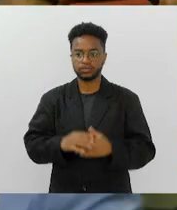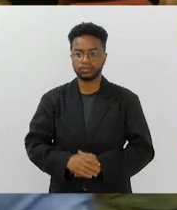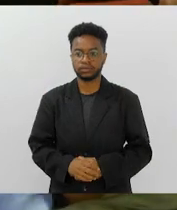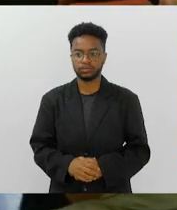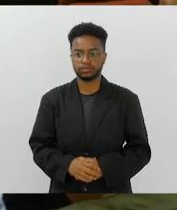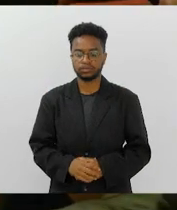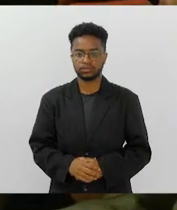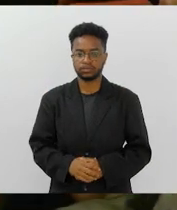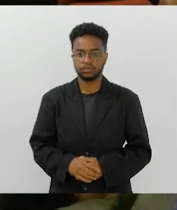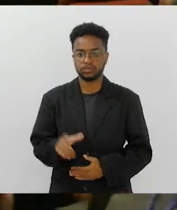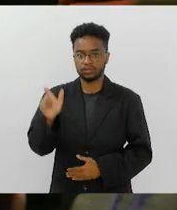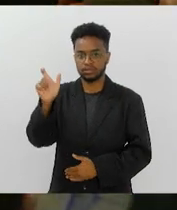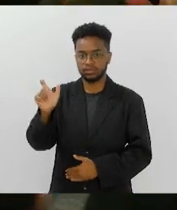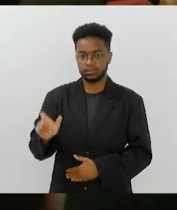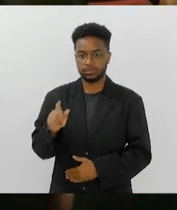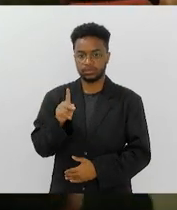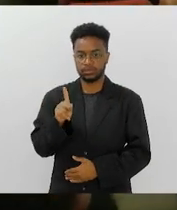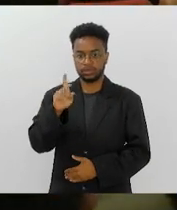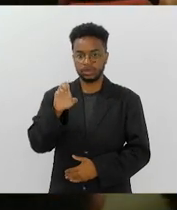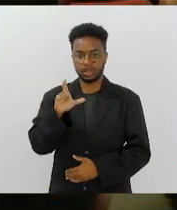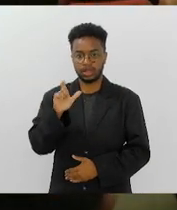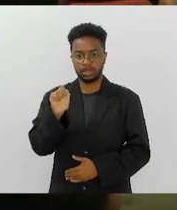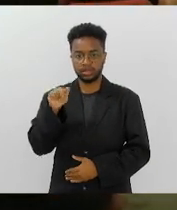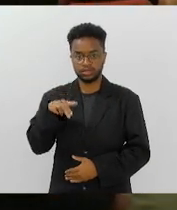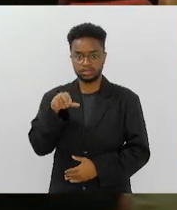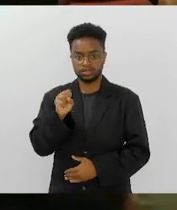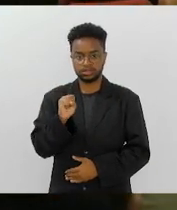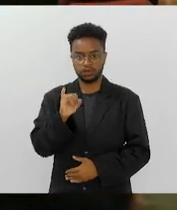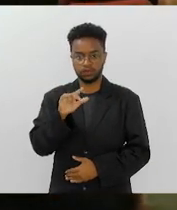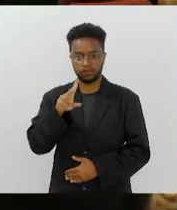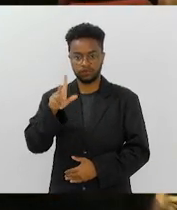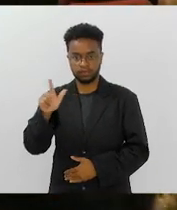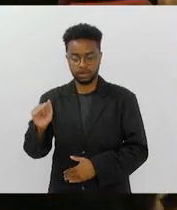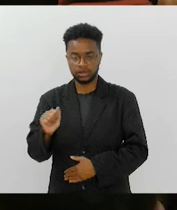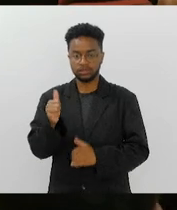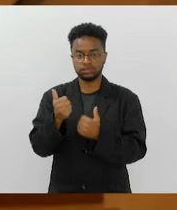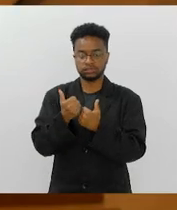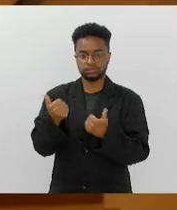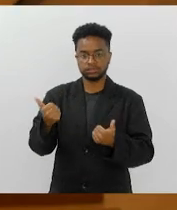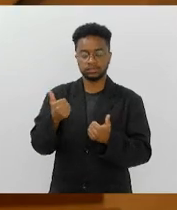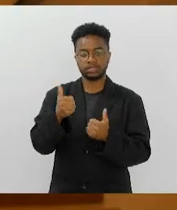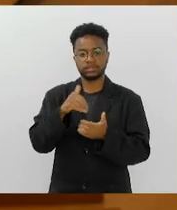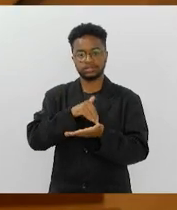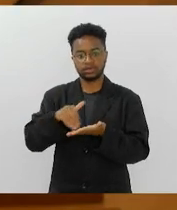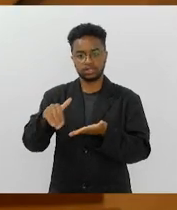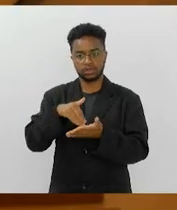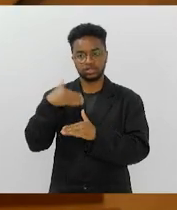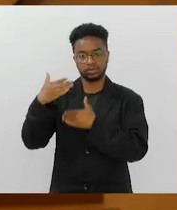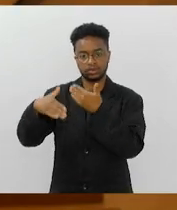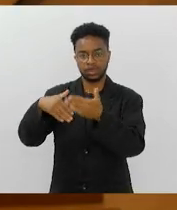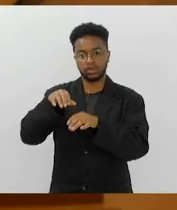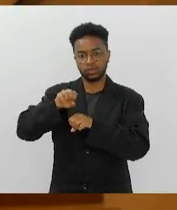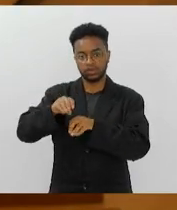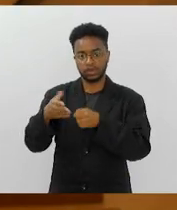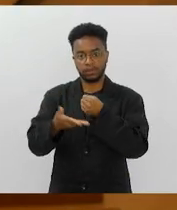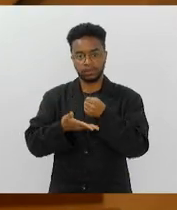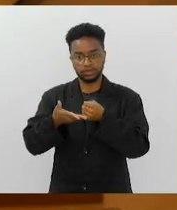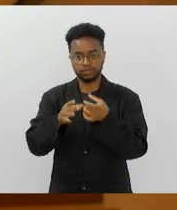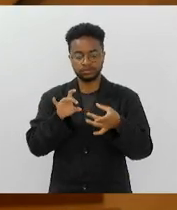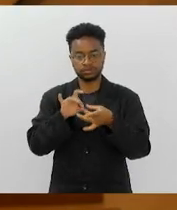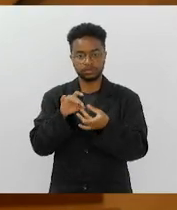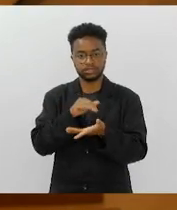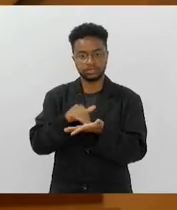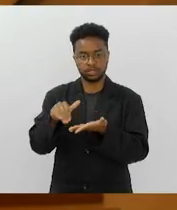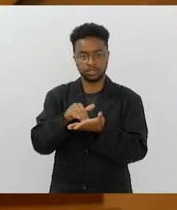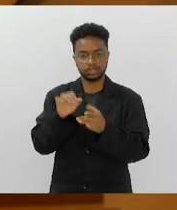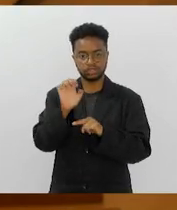A senhora Kellen Silva Senra, subsecretária de Desenvolvimento da Educação Básica da Secretaria de Estado